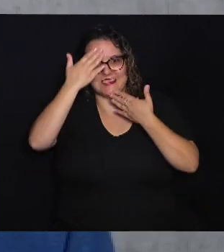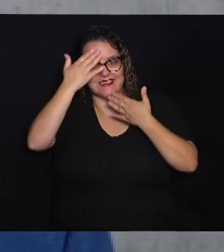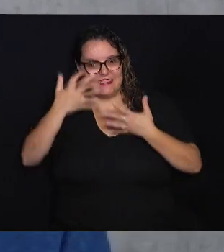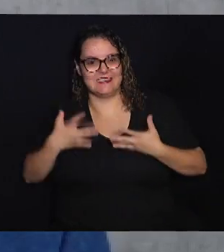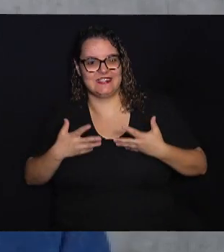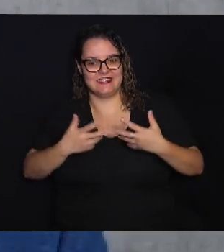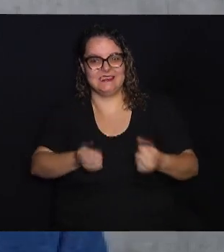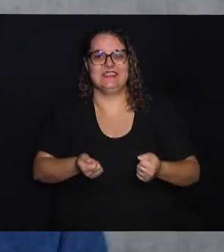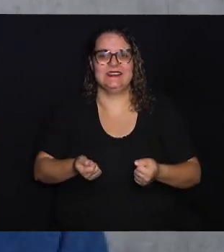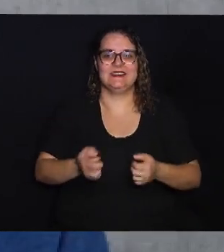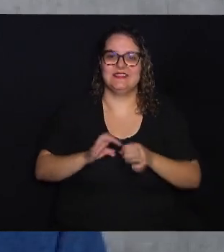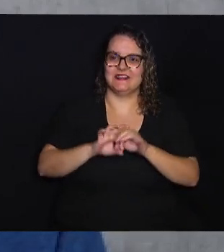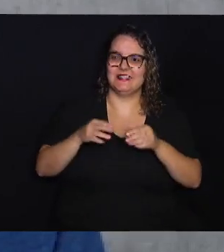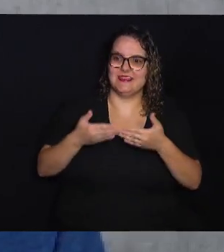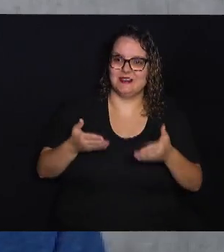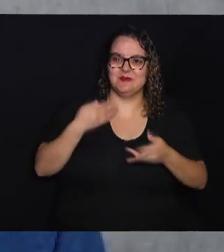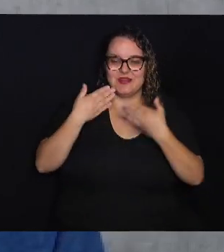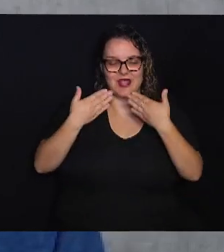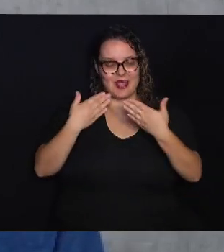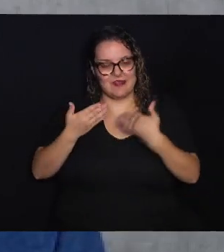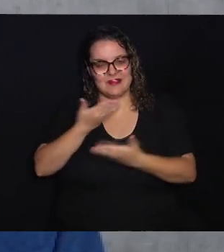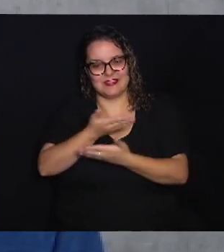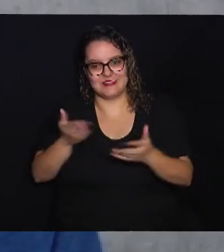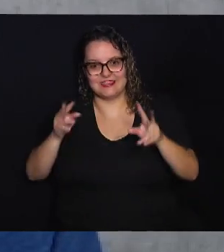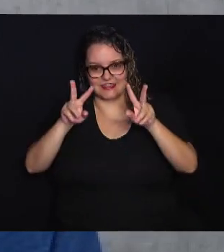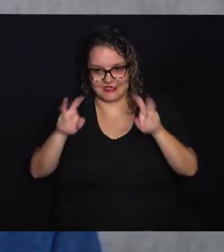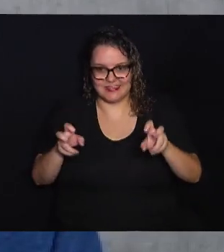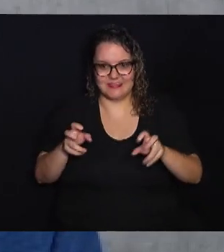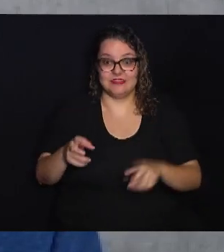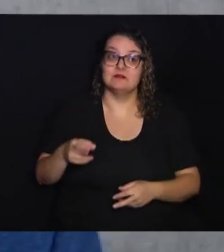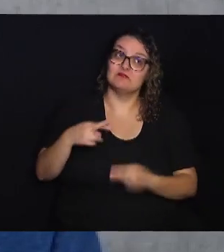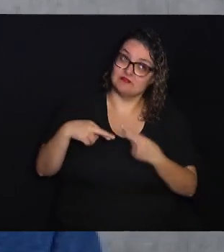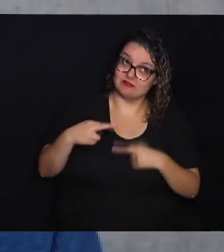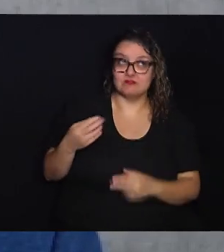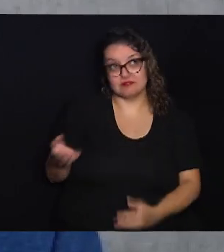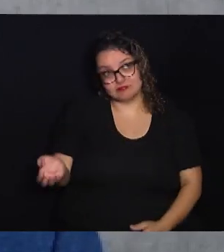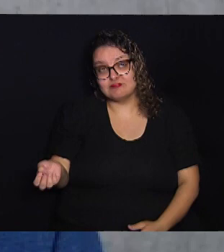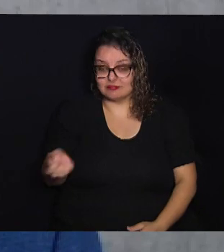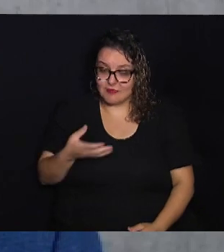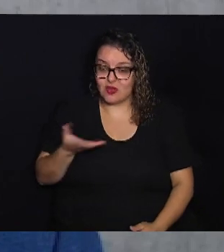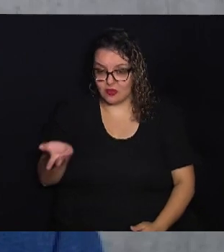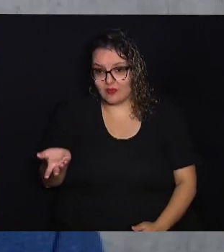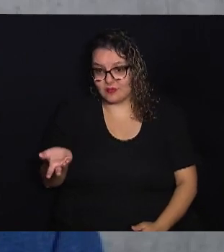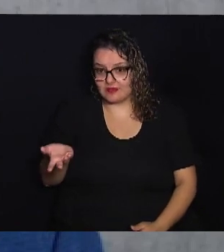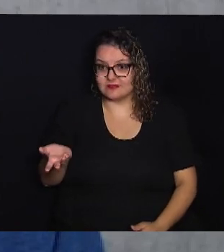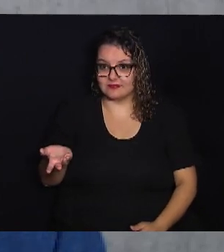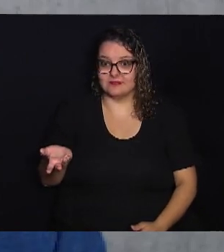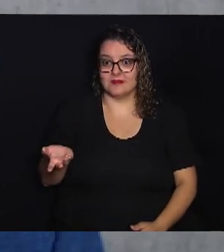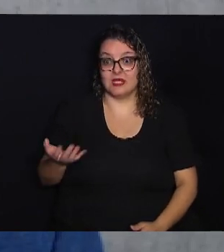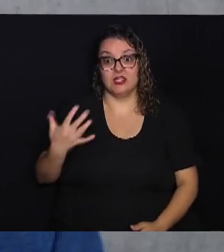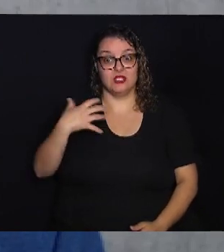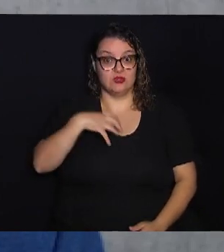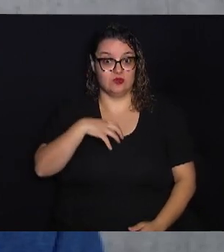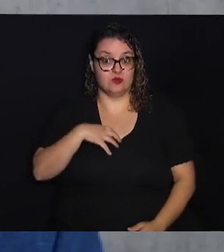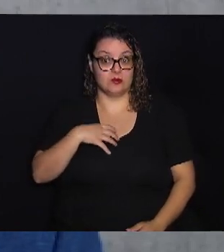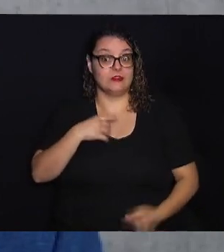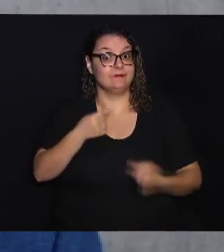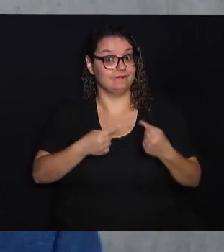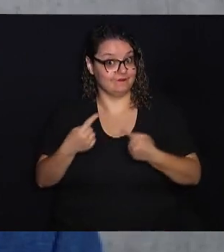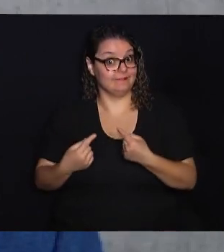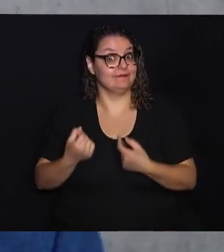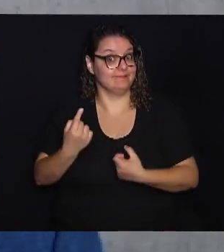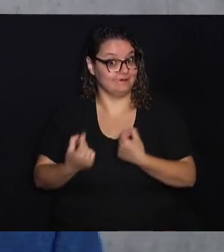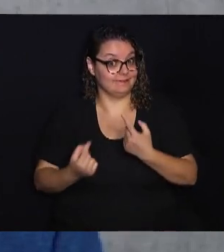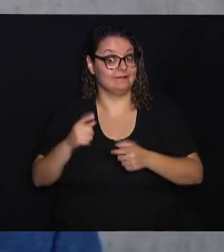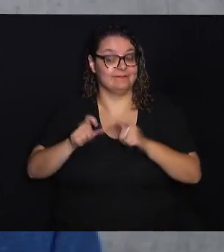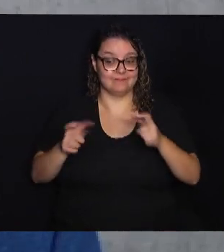pessoal. Eu que agradeço o convite. Estou à disposição aí para falar com vocês desse tema aí que é relativamente novo e que,